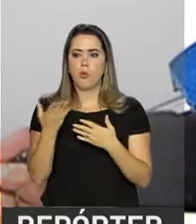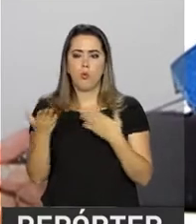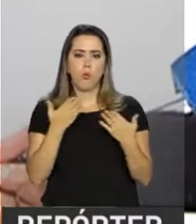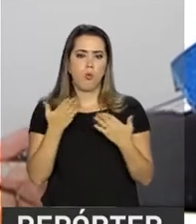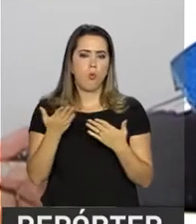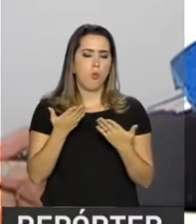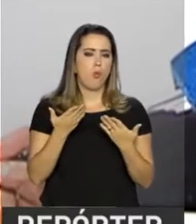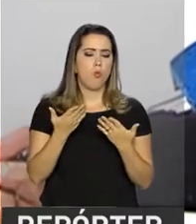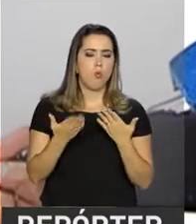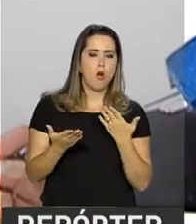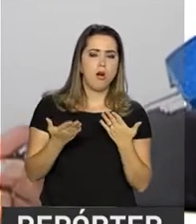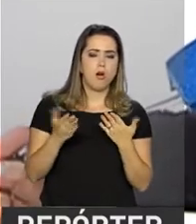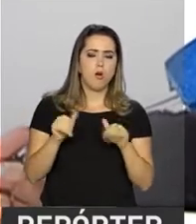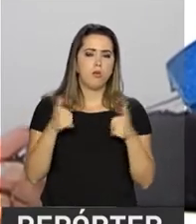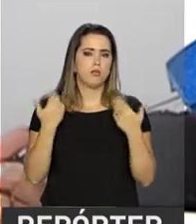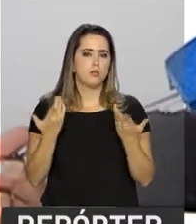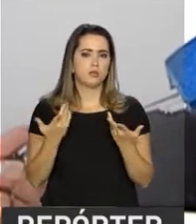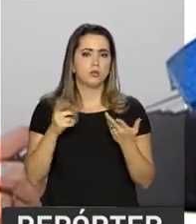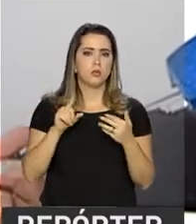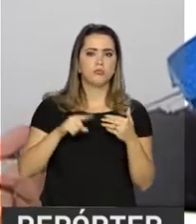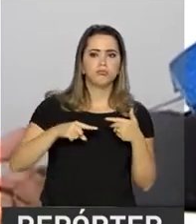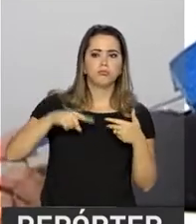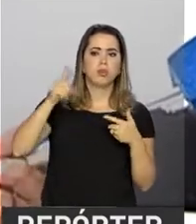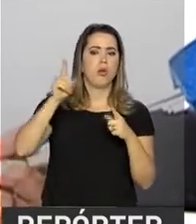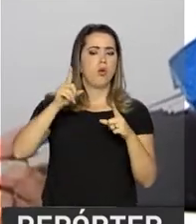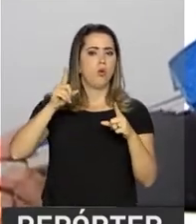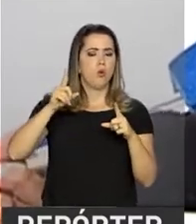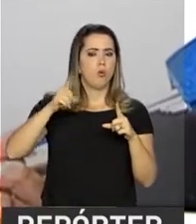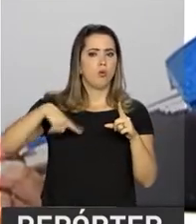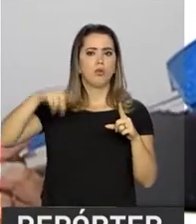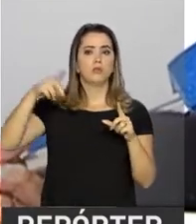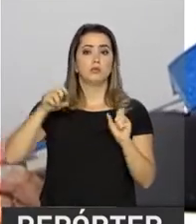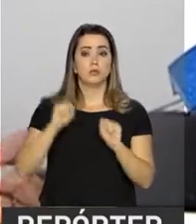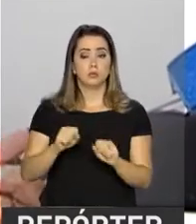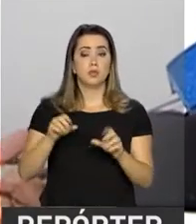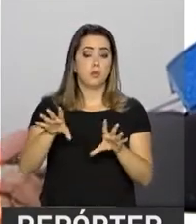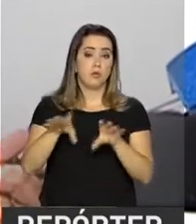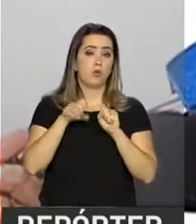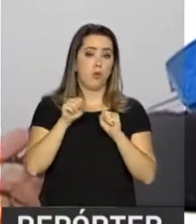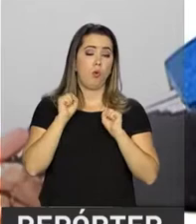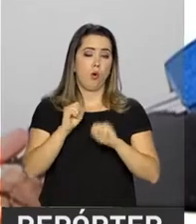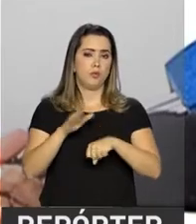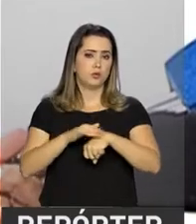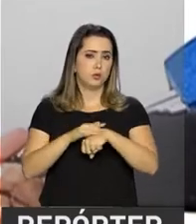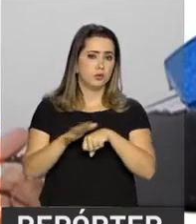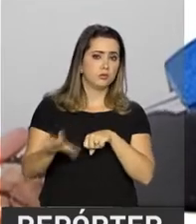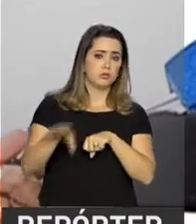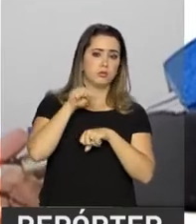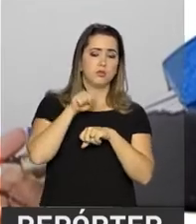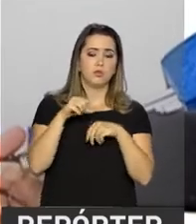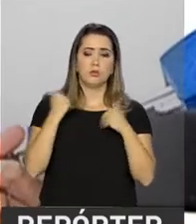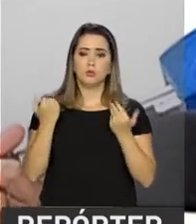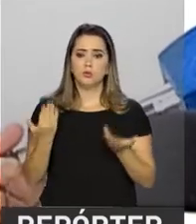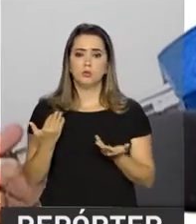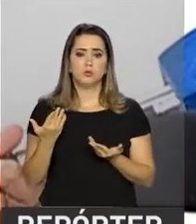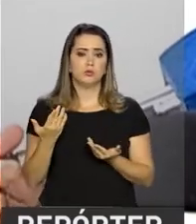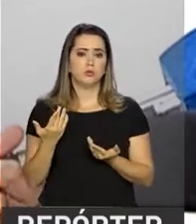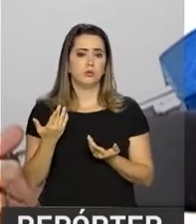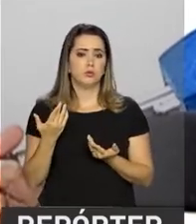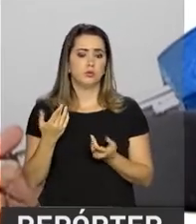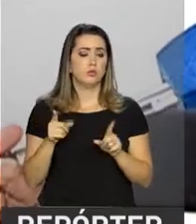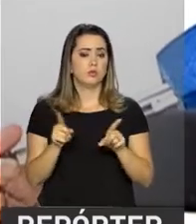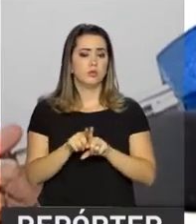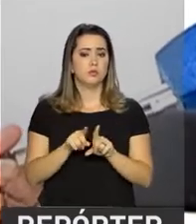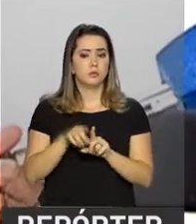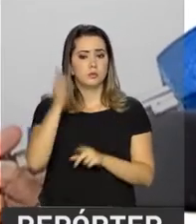ou seja quanto ele precisa ser infectado para de poder transmitir se é que ele vai poder emitir ou não e